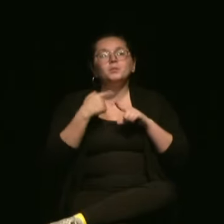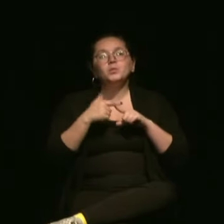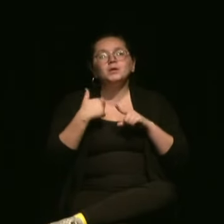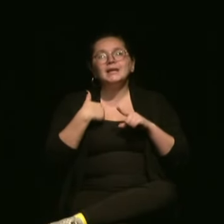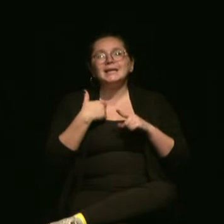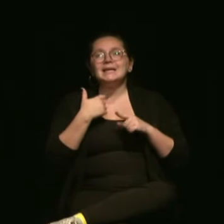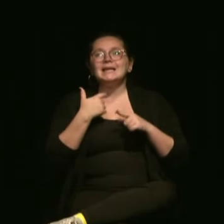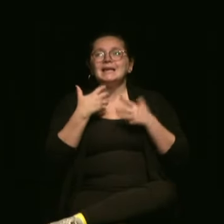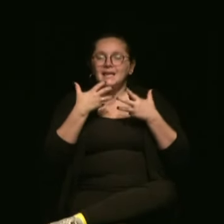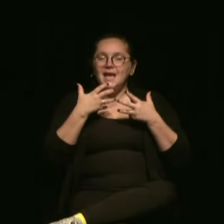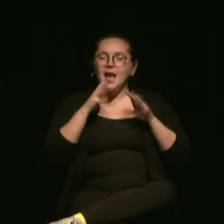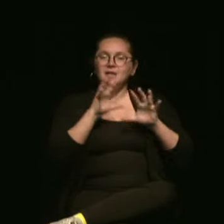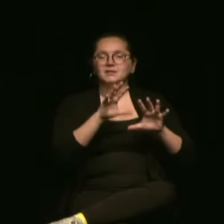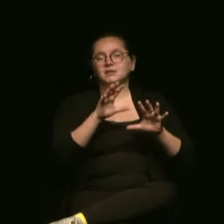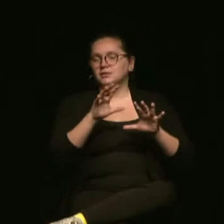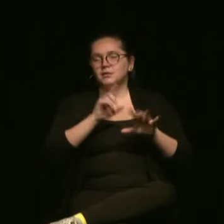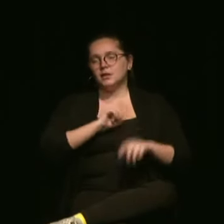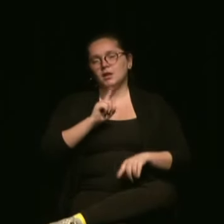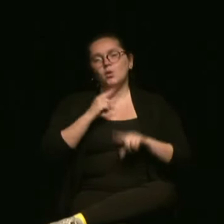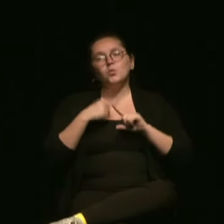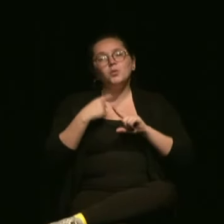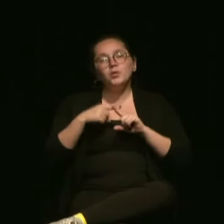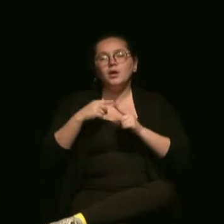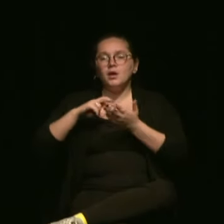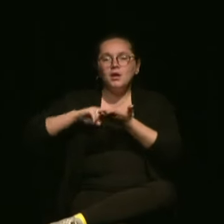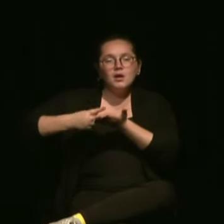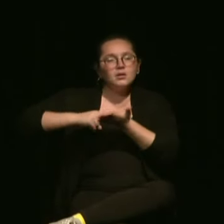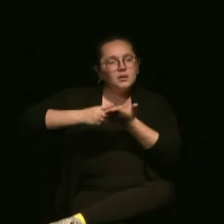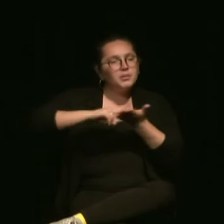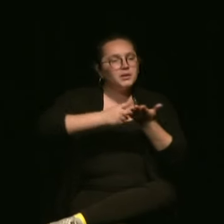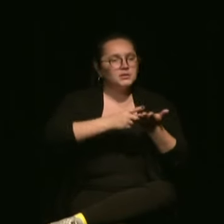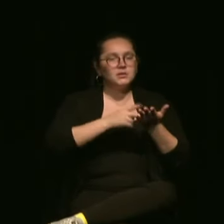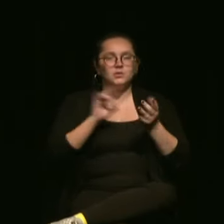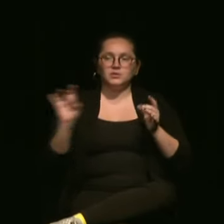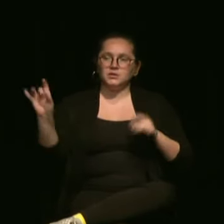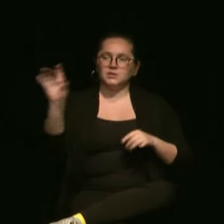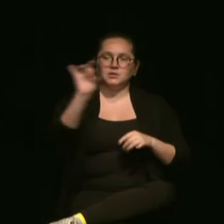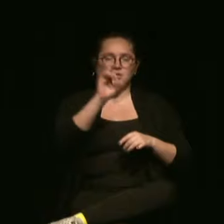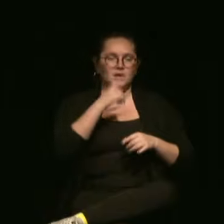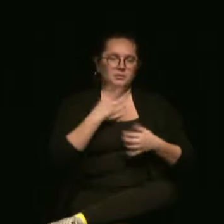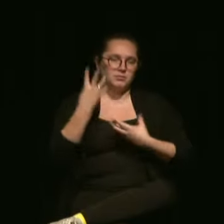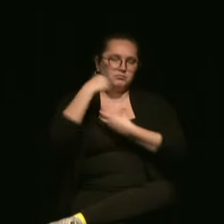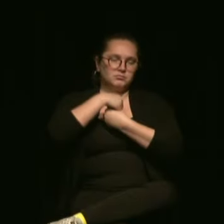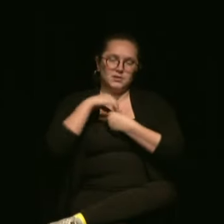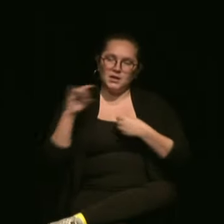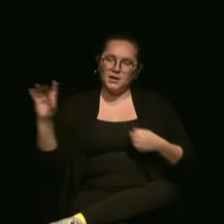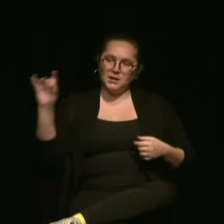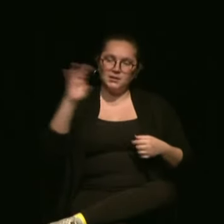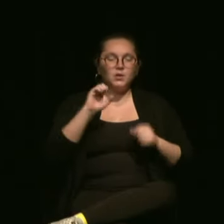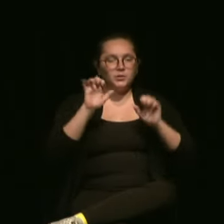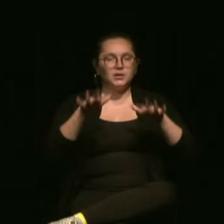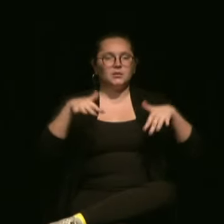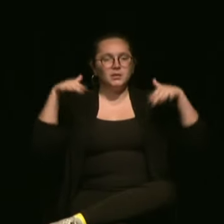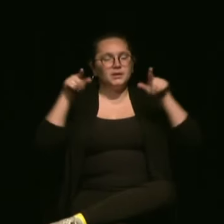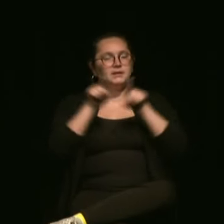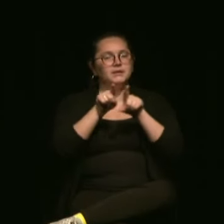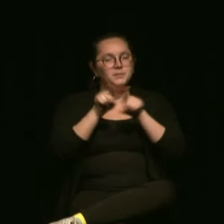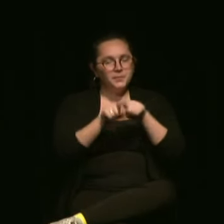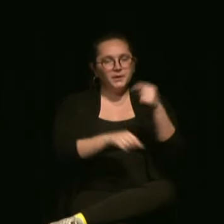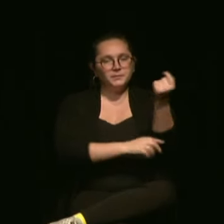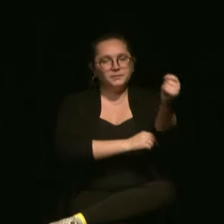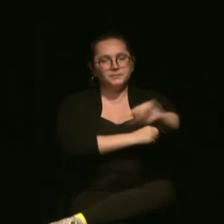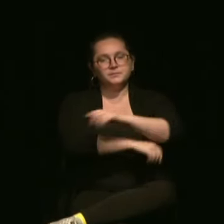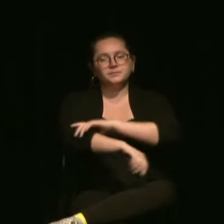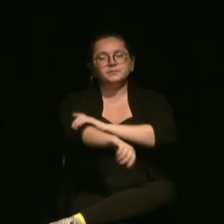intenção, mas sim porque as interpretações, como dizia o Coutinho, são sempre selvagens, né? Inclusive da plateia. Vocês